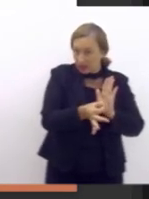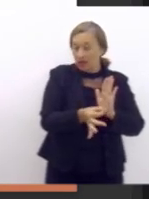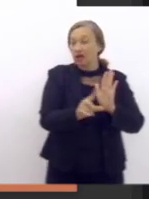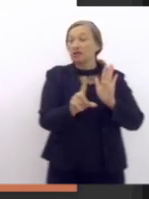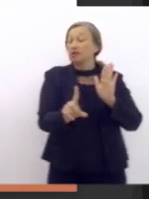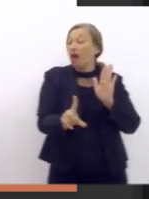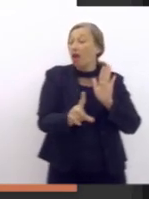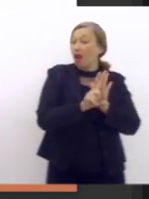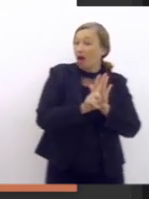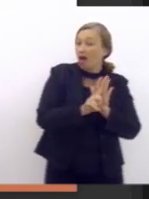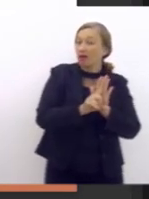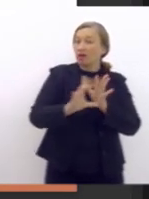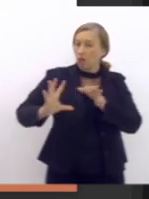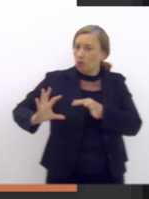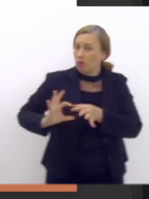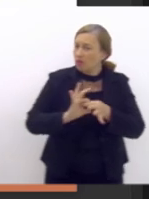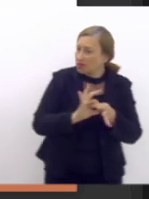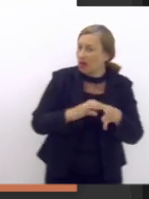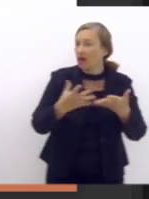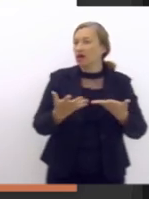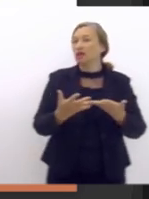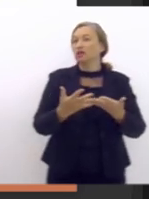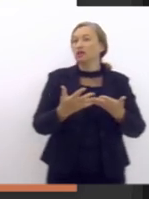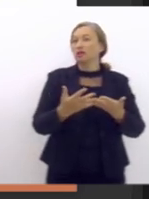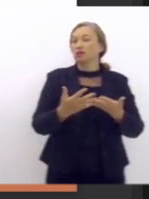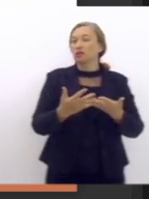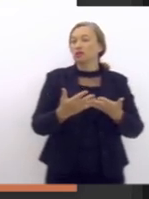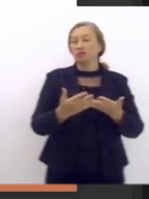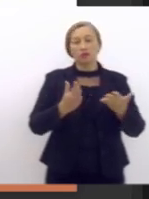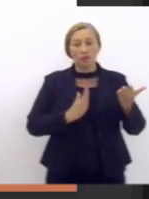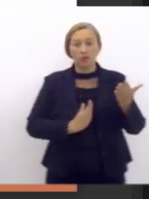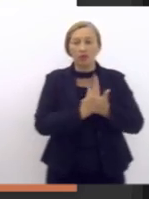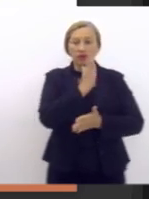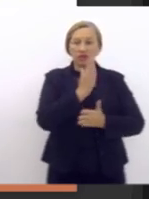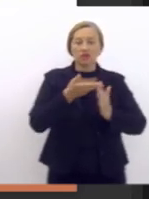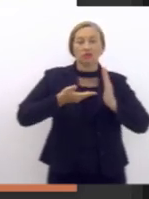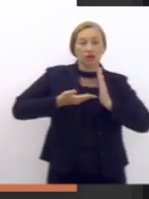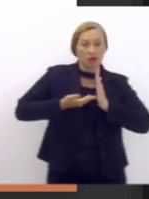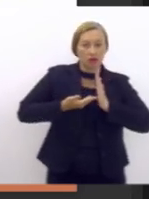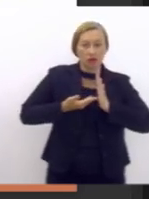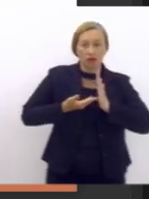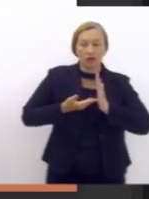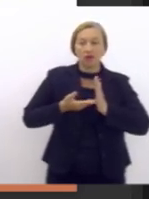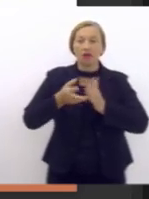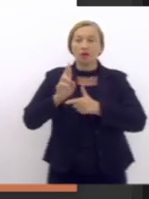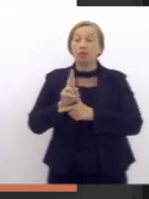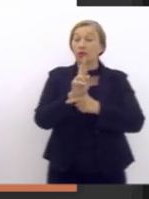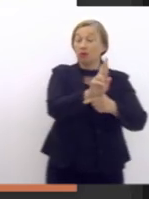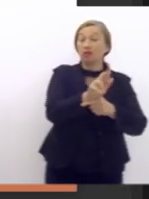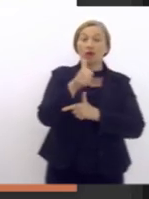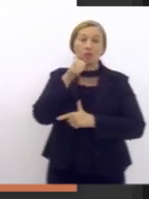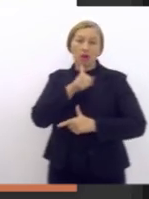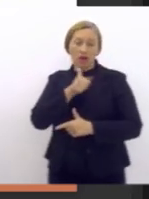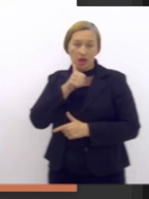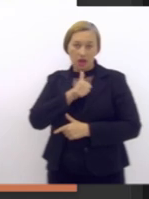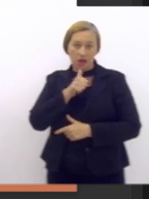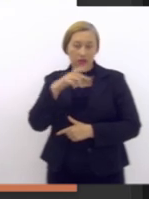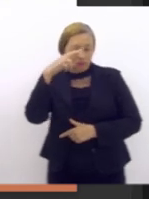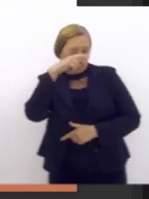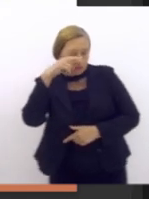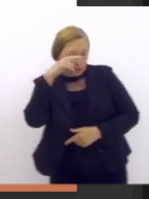está sendo implementada conforme a sua aprovação na Câmara, é a Procuradora da Mulher que vai fazer